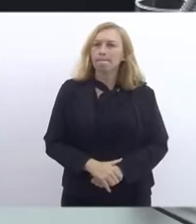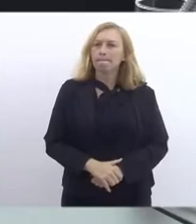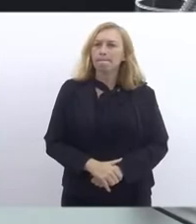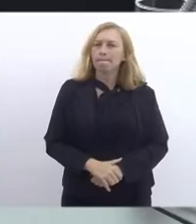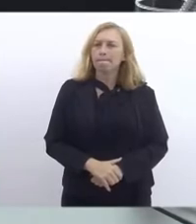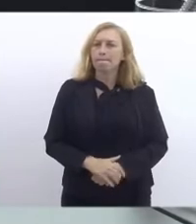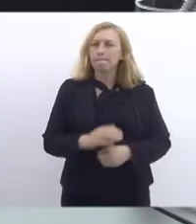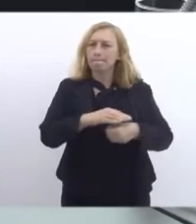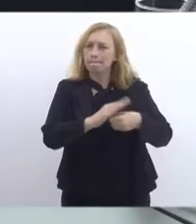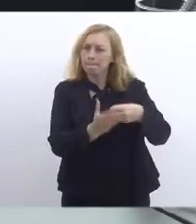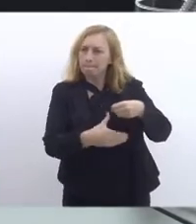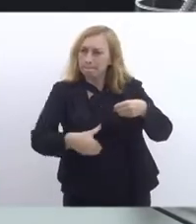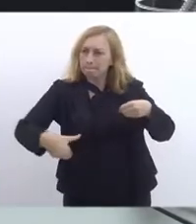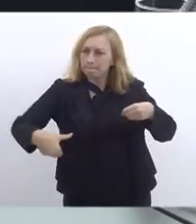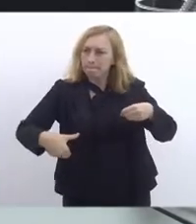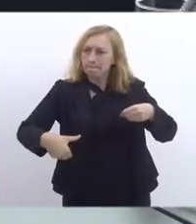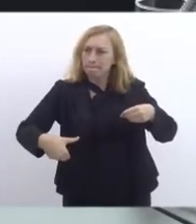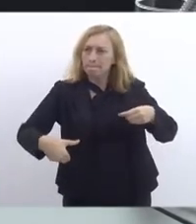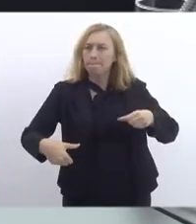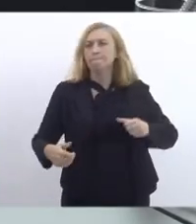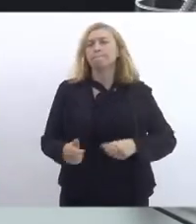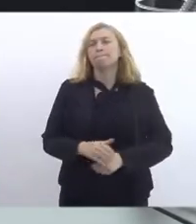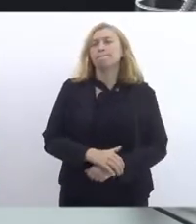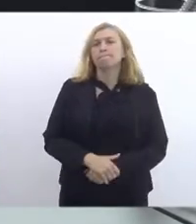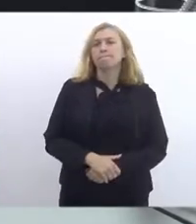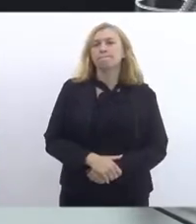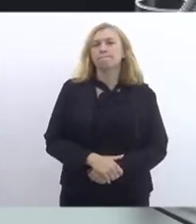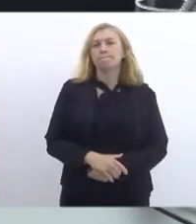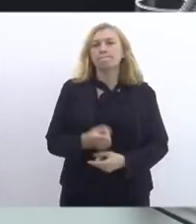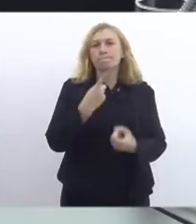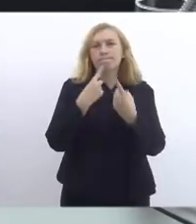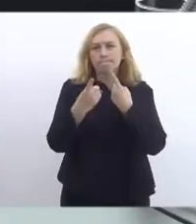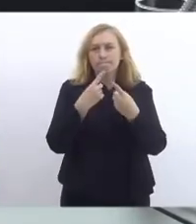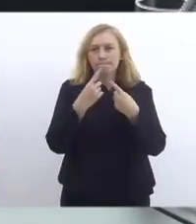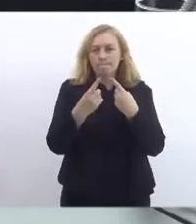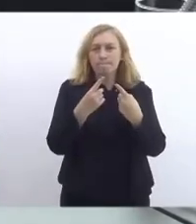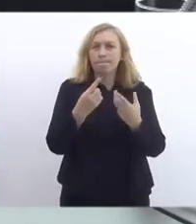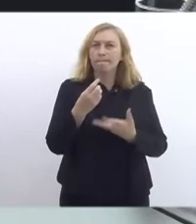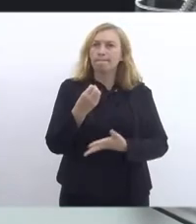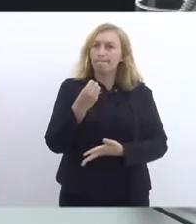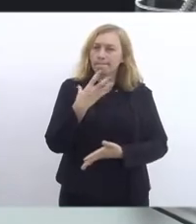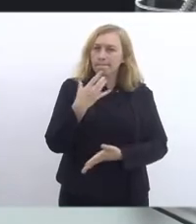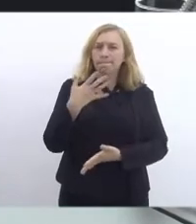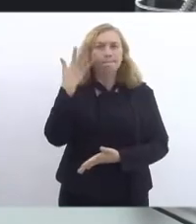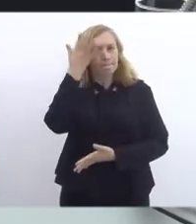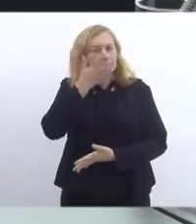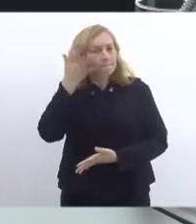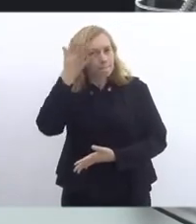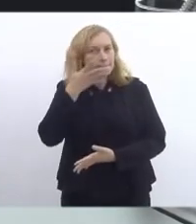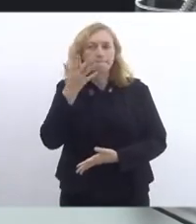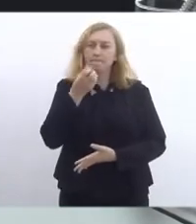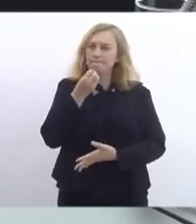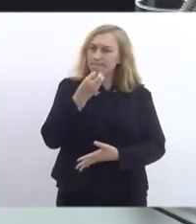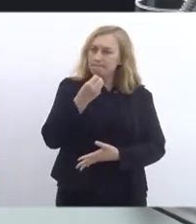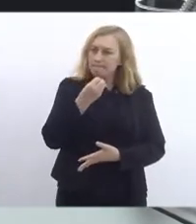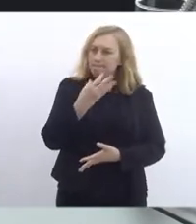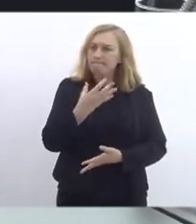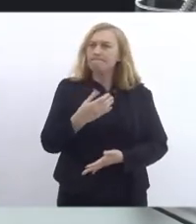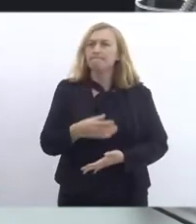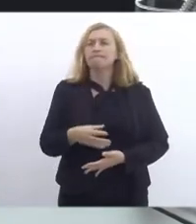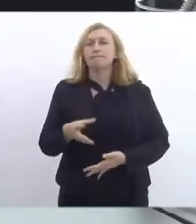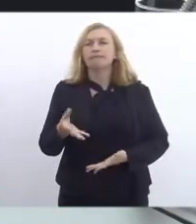esgotamento sanitário em tempo seco. Um debate bastante positivo, viu, meu